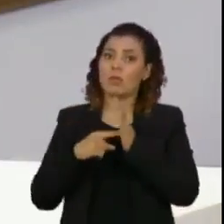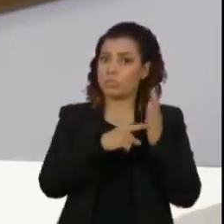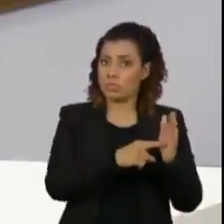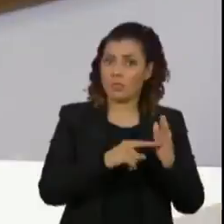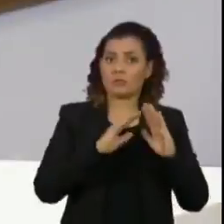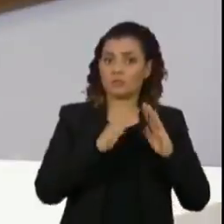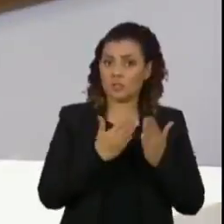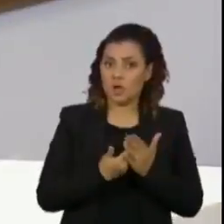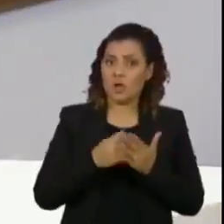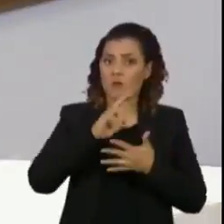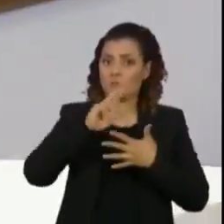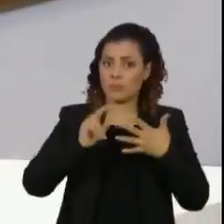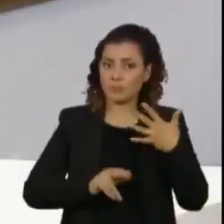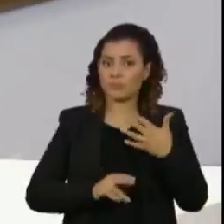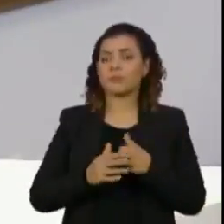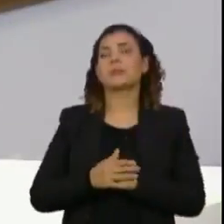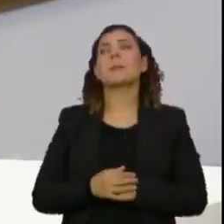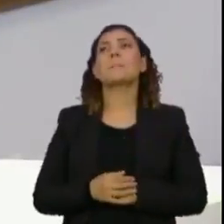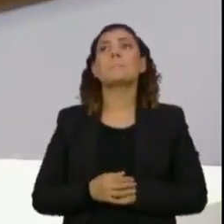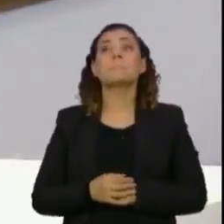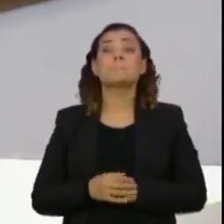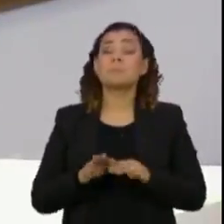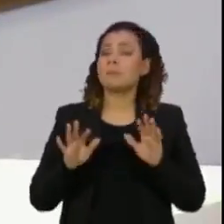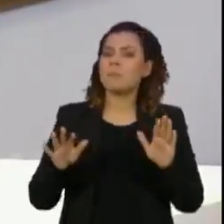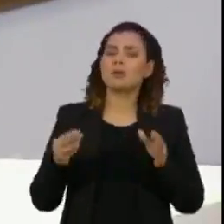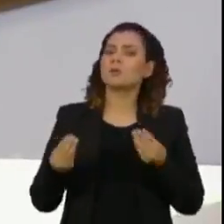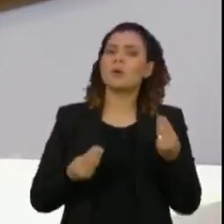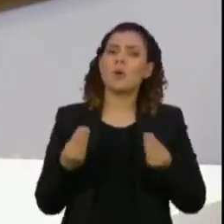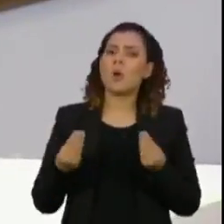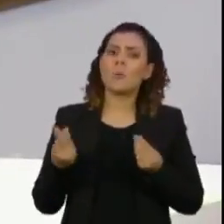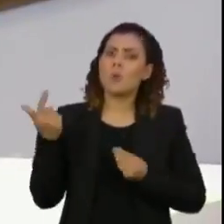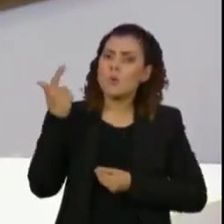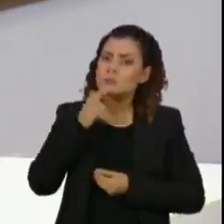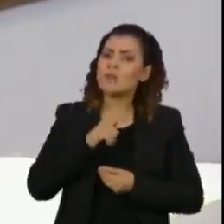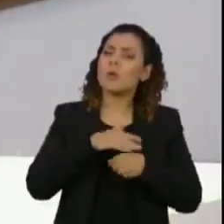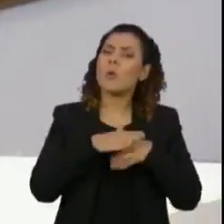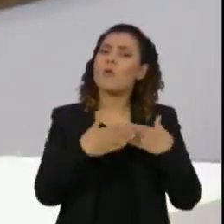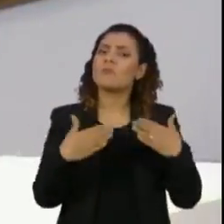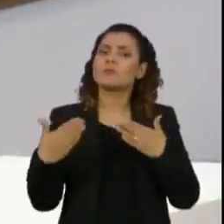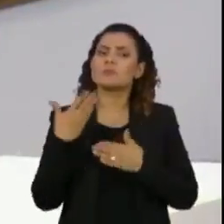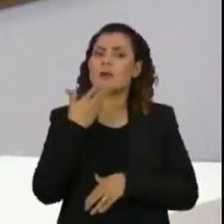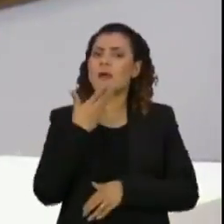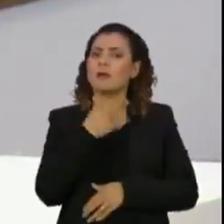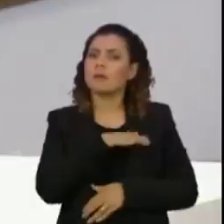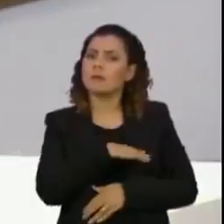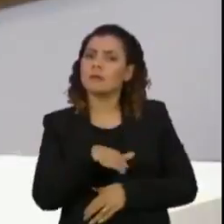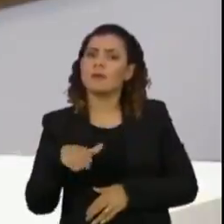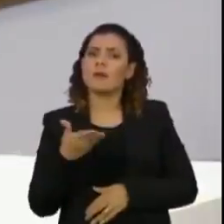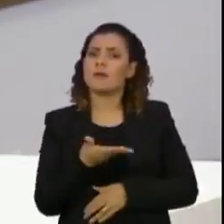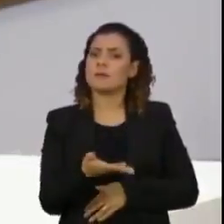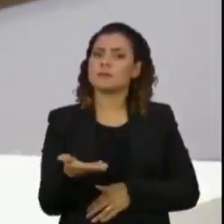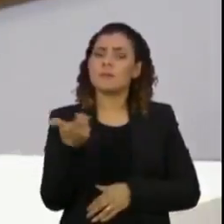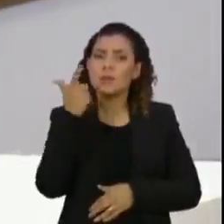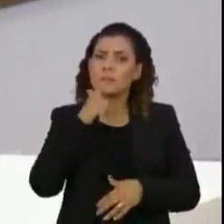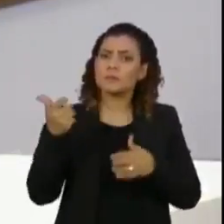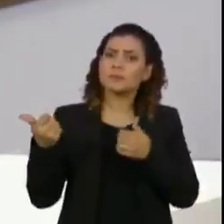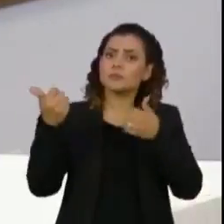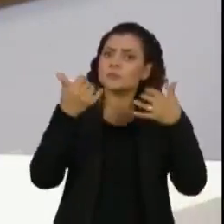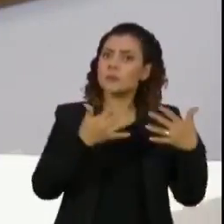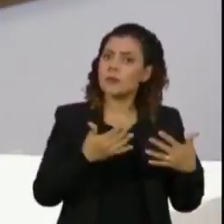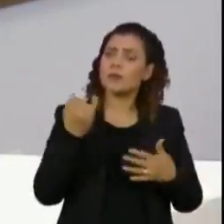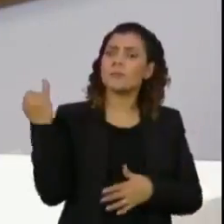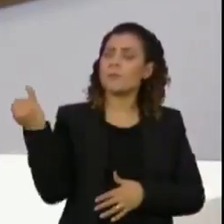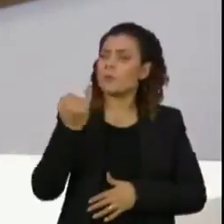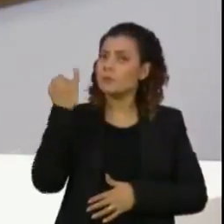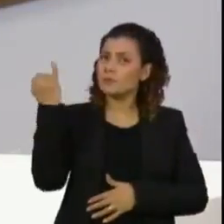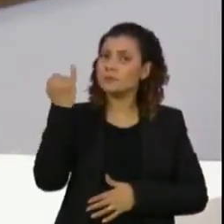denunciavam muito, né, os abusos que sofriam nas escolas. Como que a gente consegue conversar com essas pessoas para explicar a